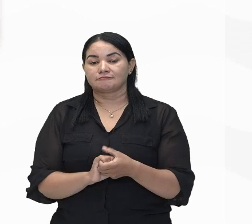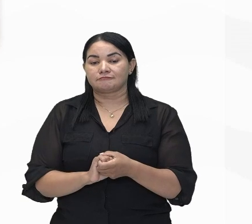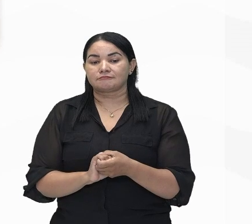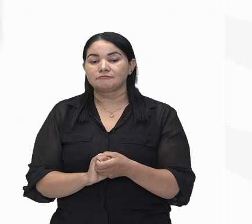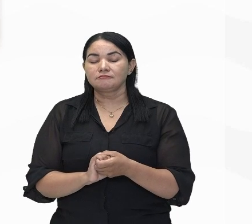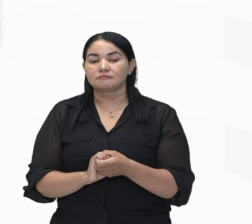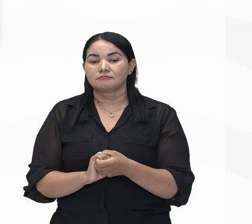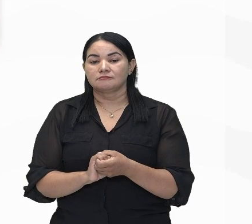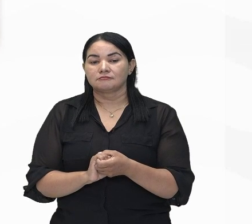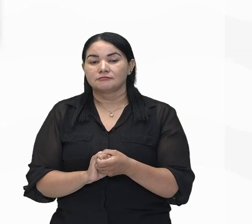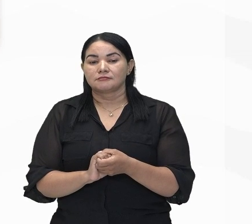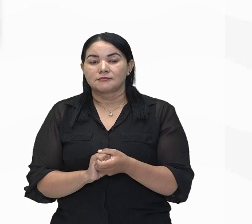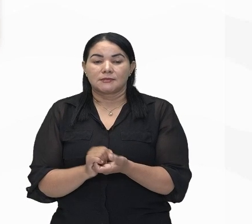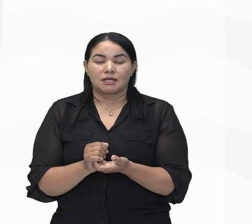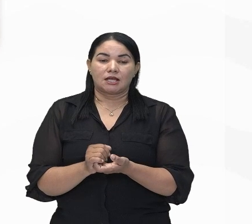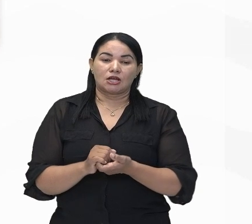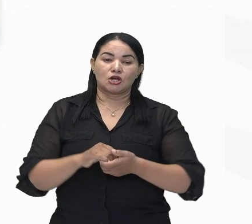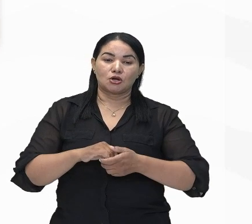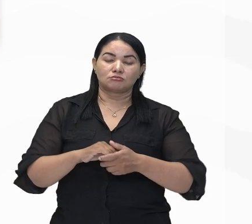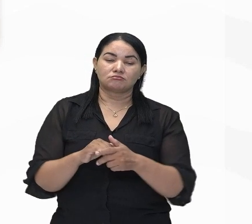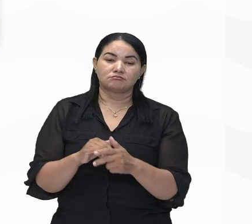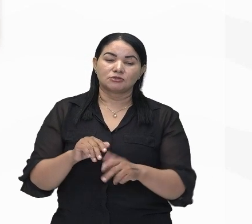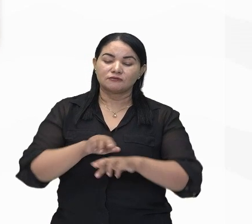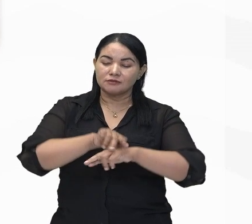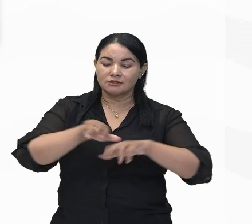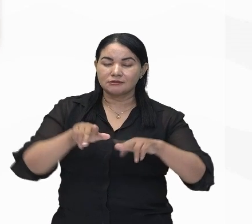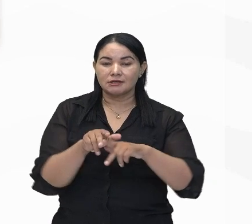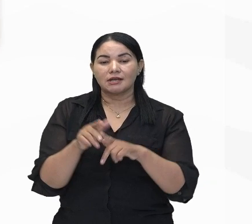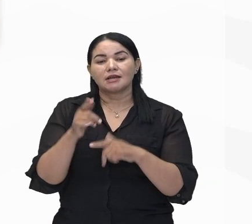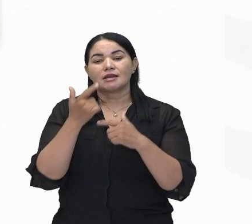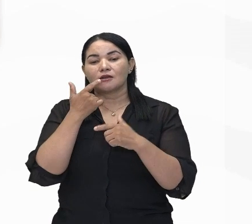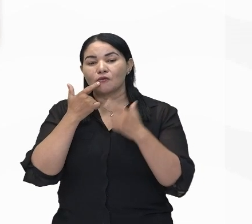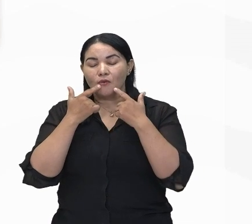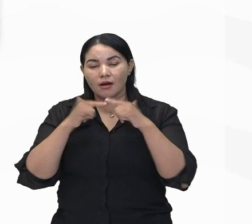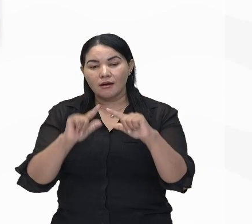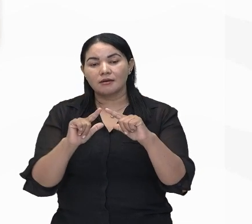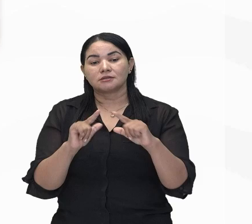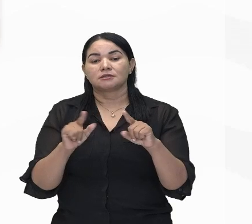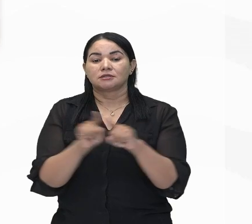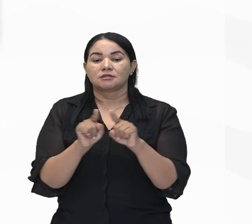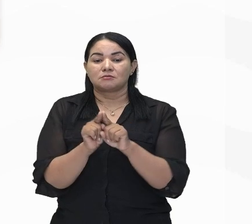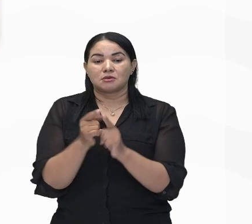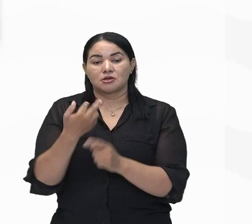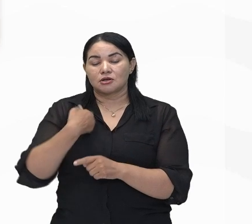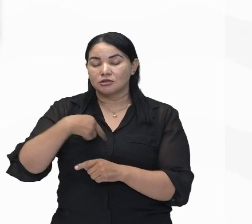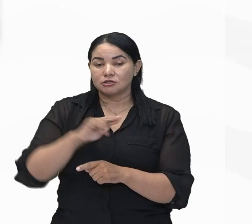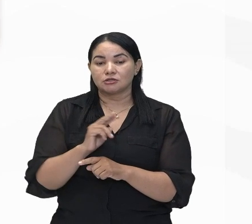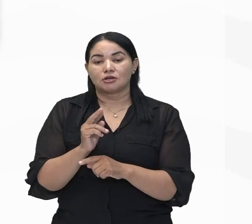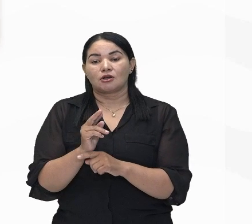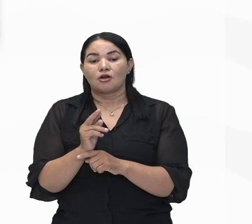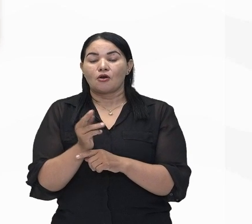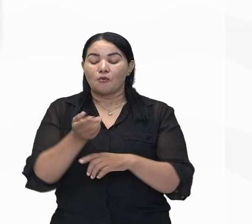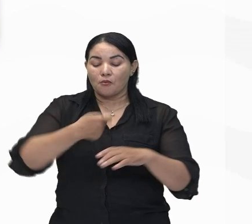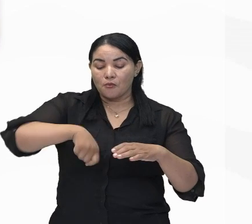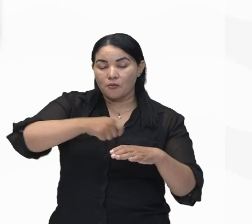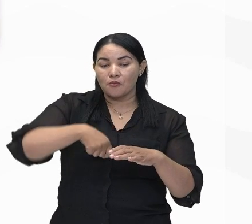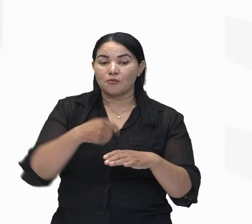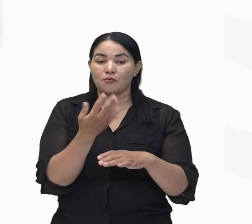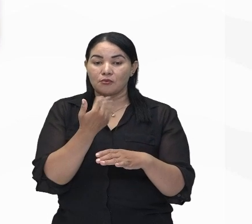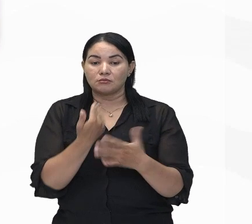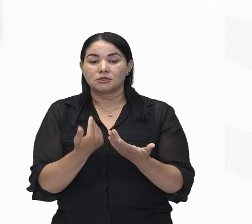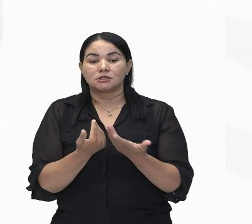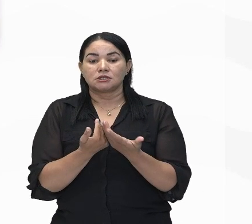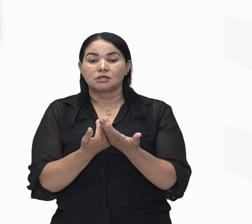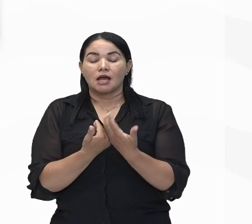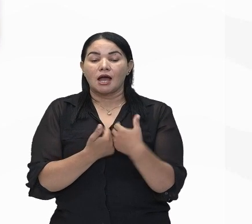a diversidade de linguagem, a diversidade de religião, de culinária, né, de alimentação, de tradições, de